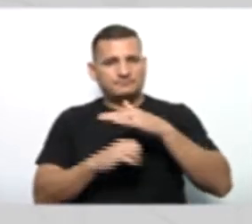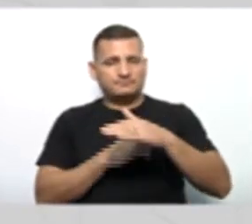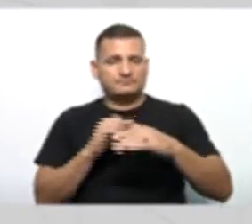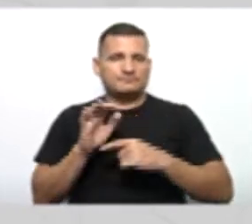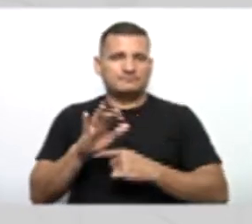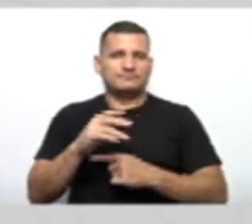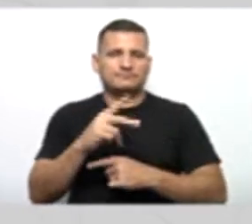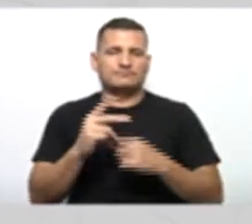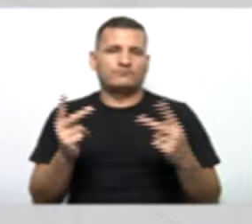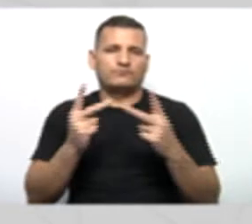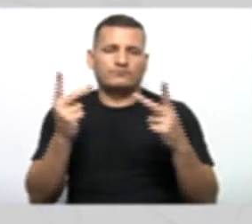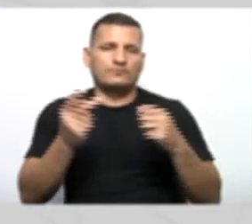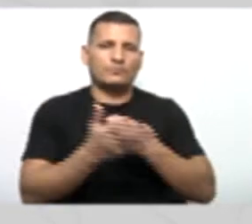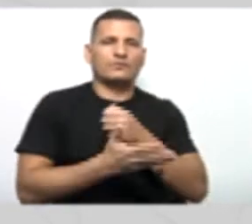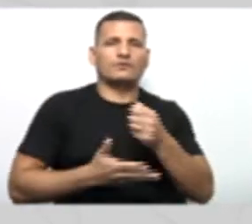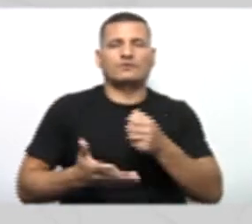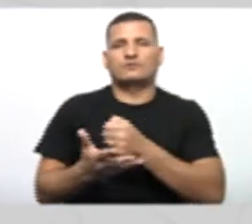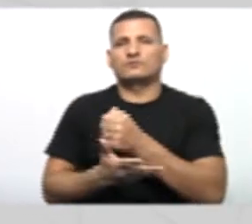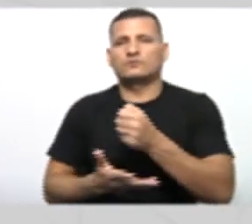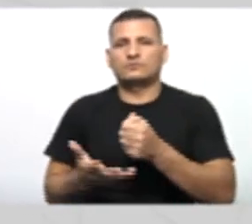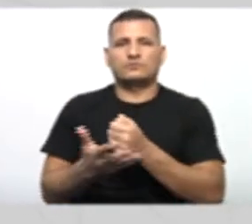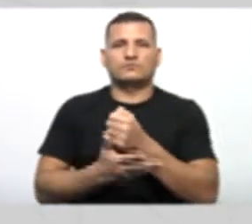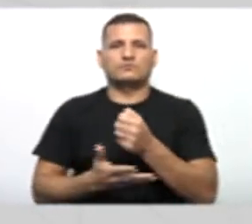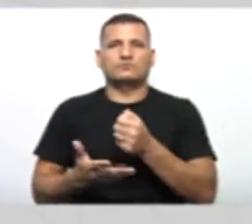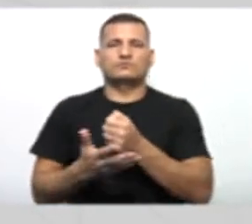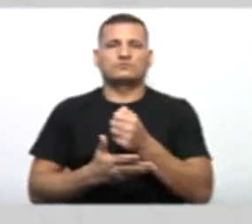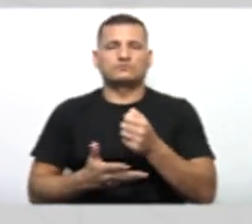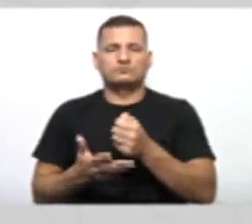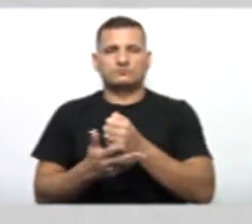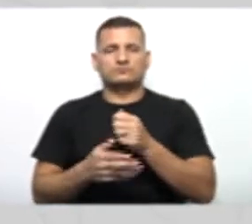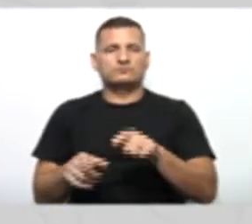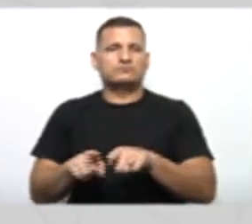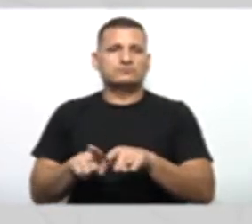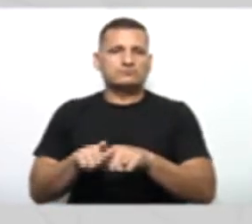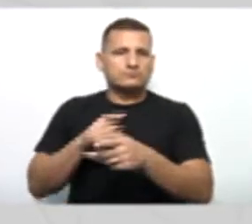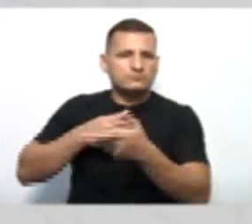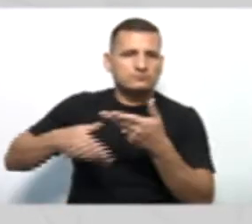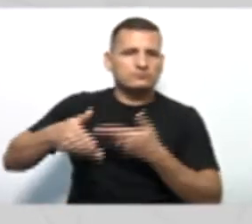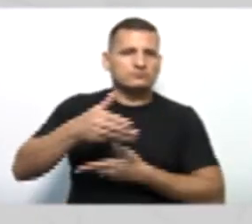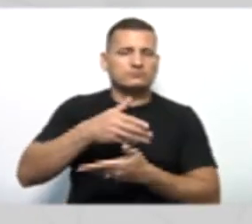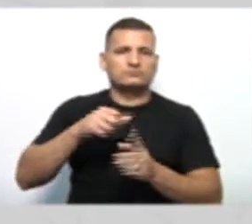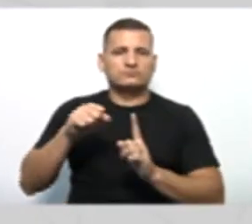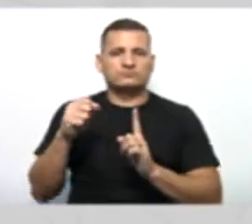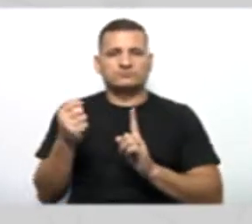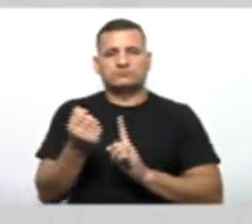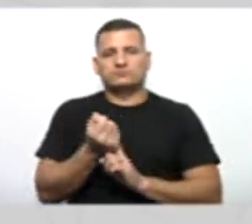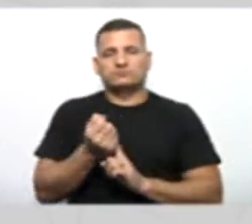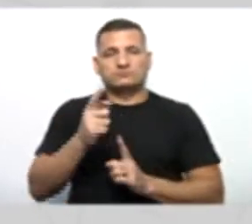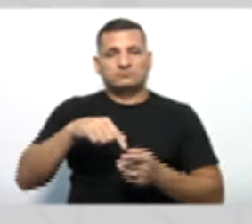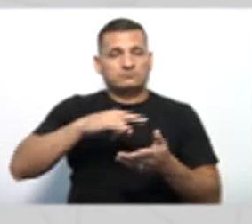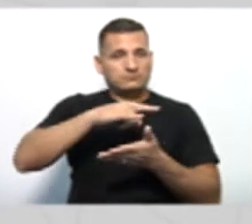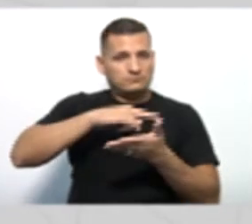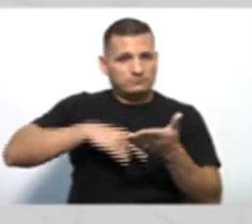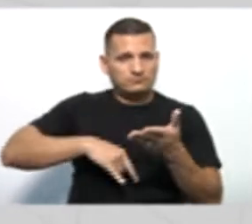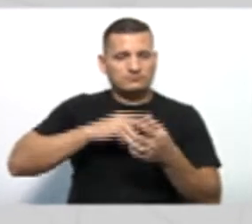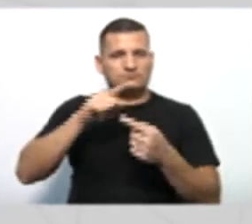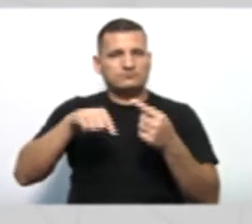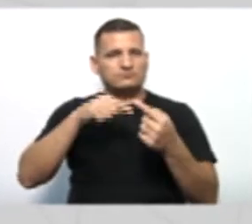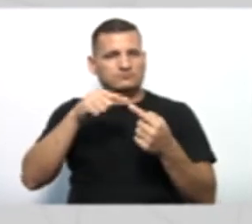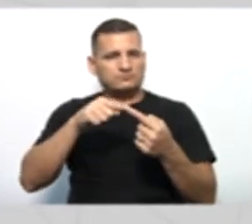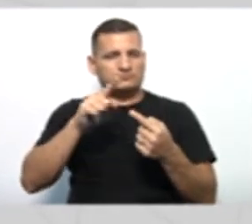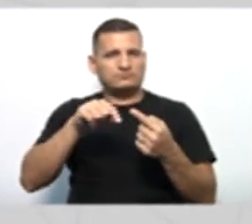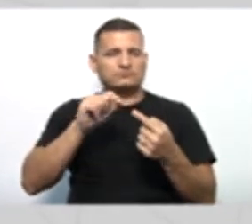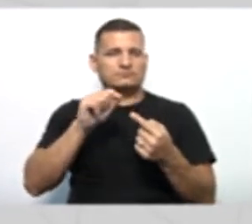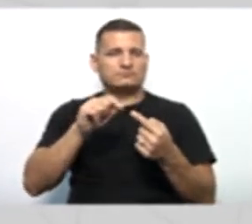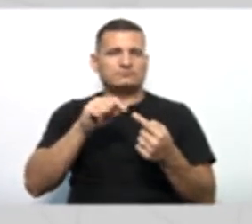pautam sua conduta no mundo dos negócios e na relação com a sociedade vou repetir é um documento cujo objetivo é